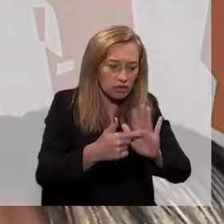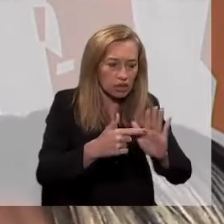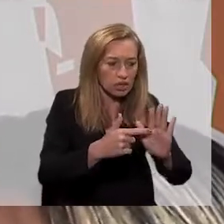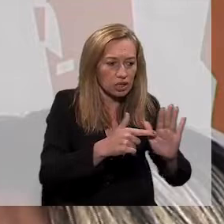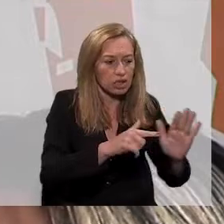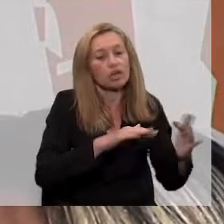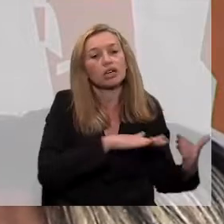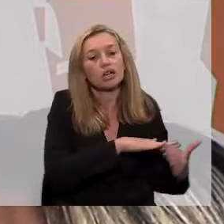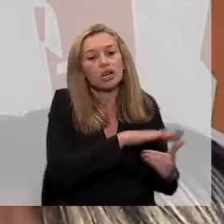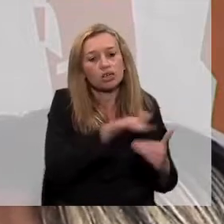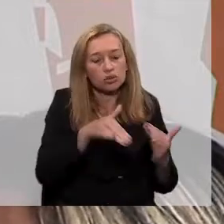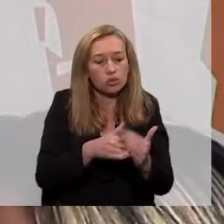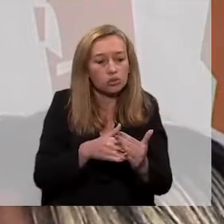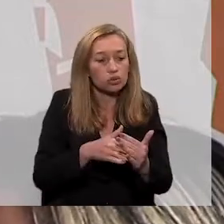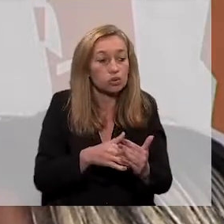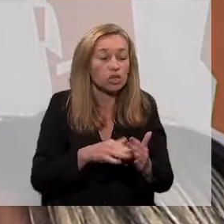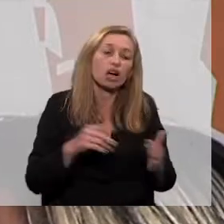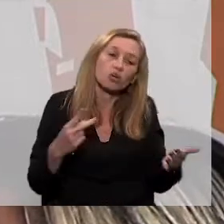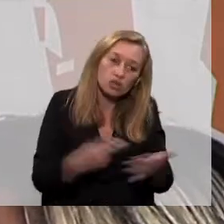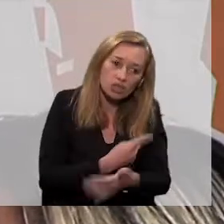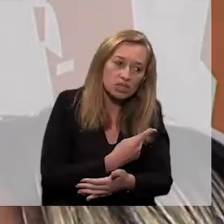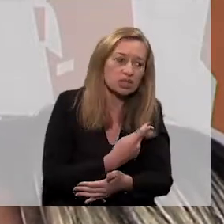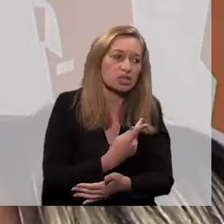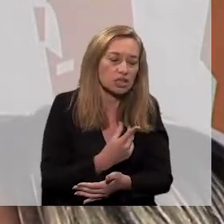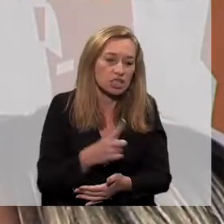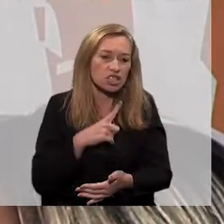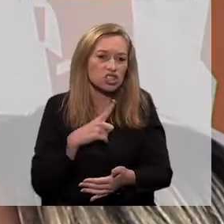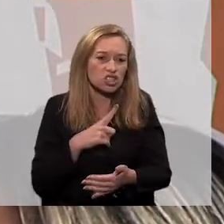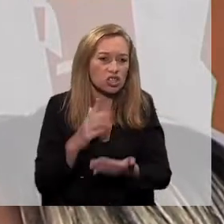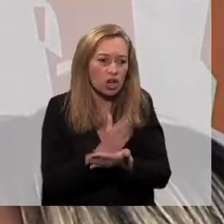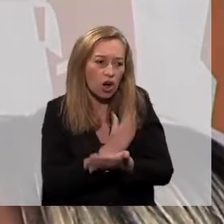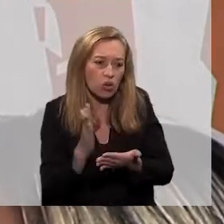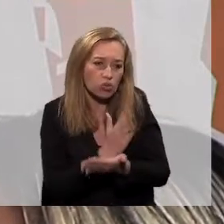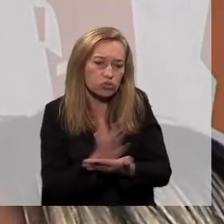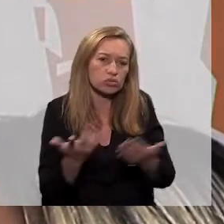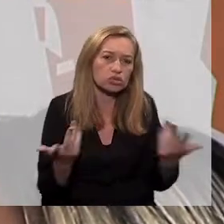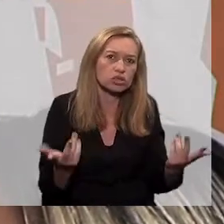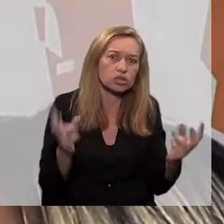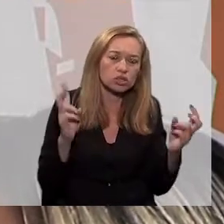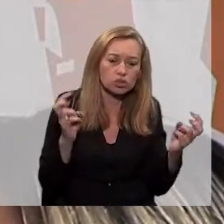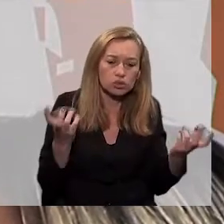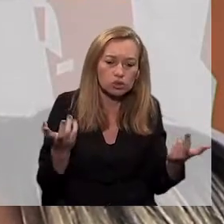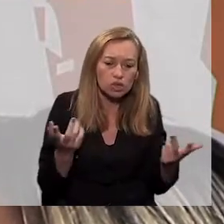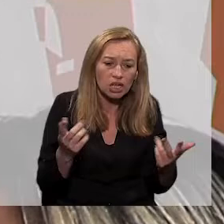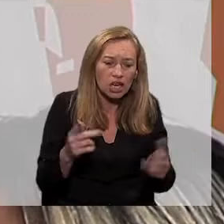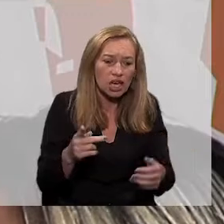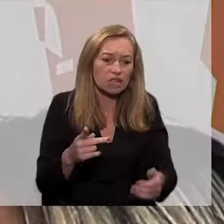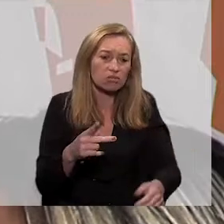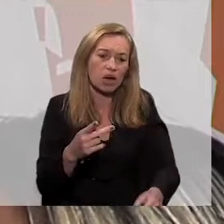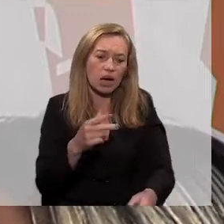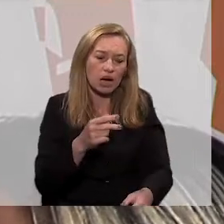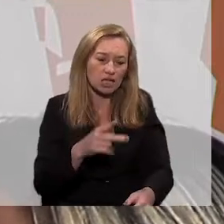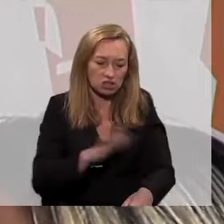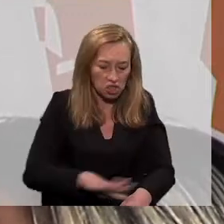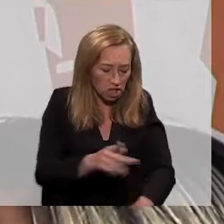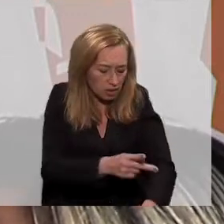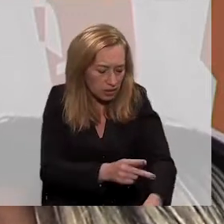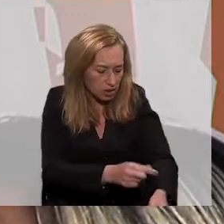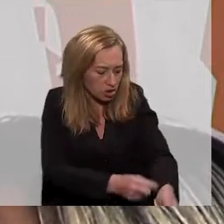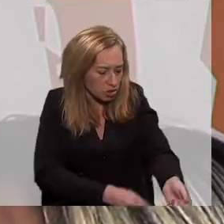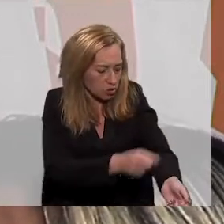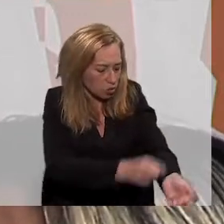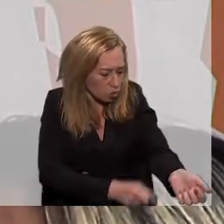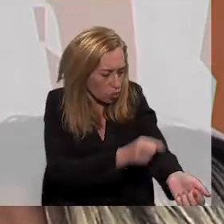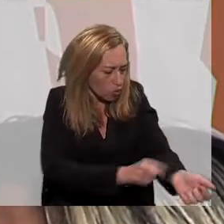acontecia isoladamente. A gente tinha casos como, por exemplo, o autoflagelo das